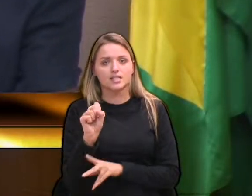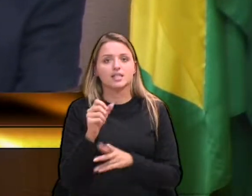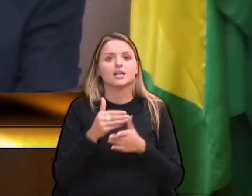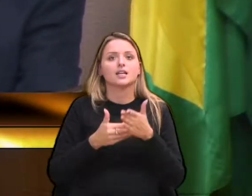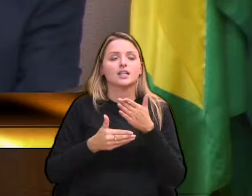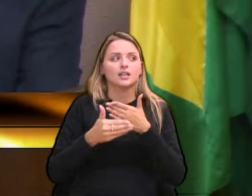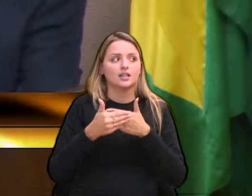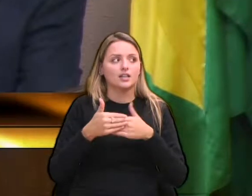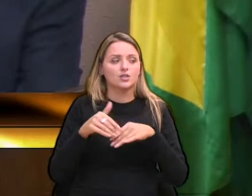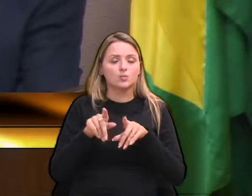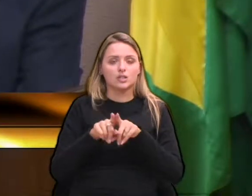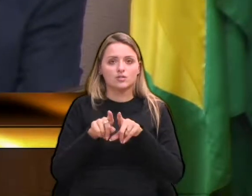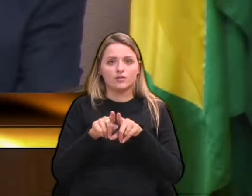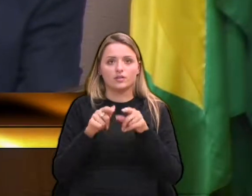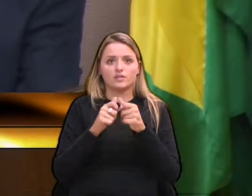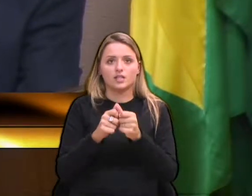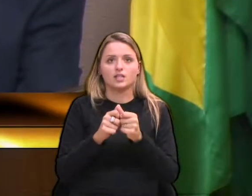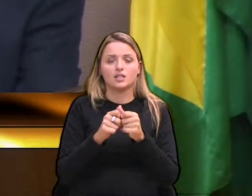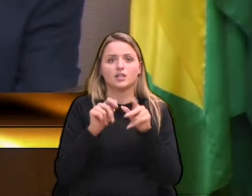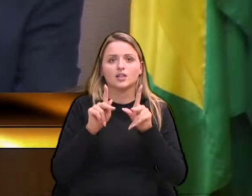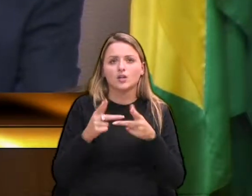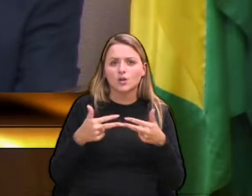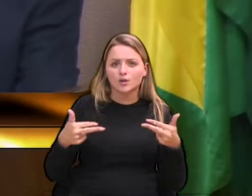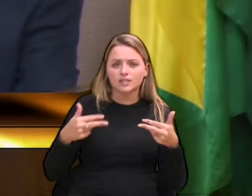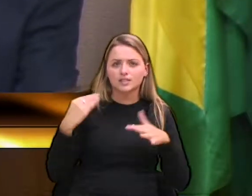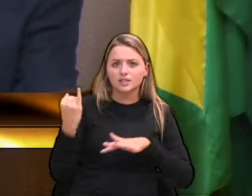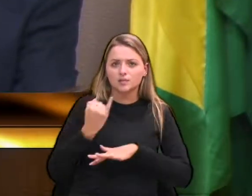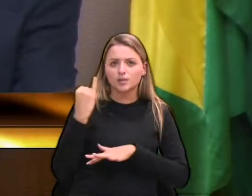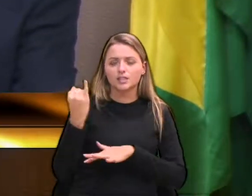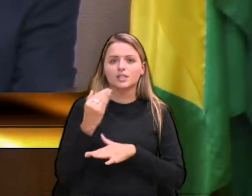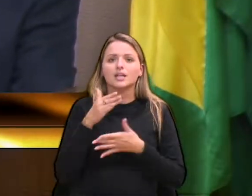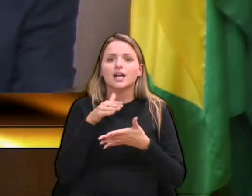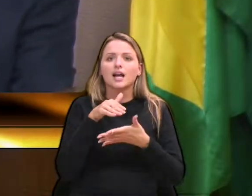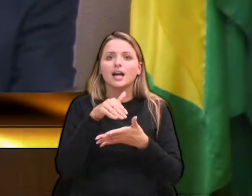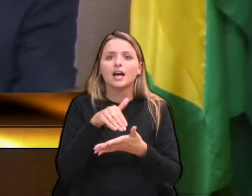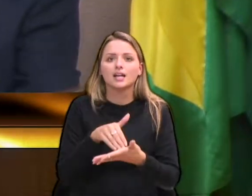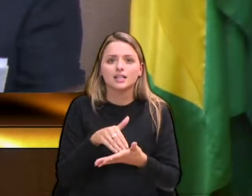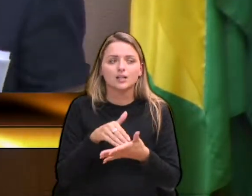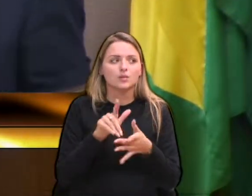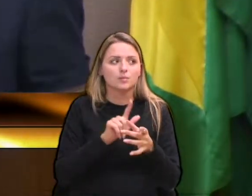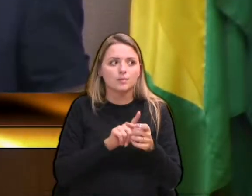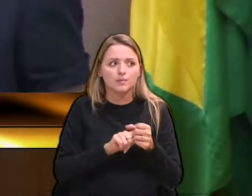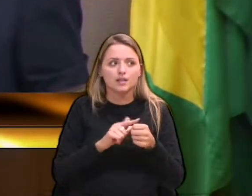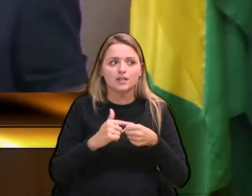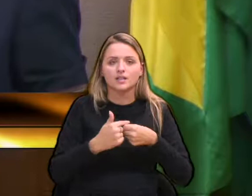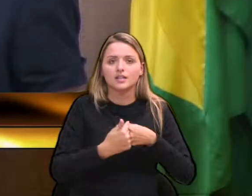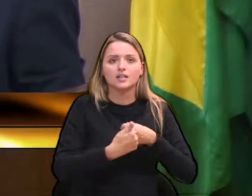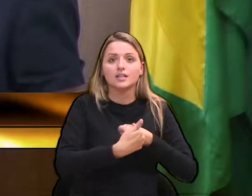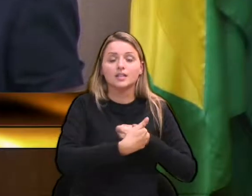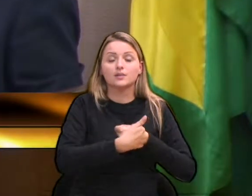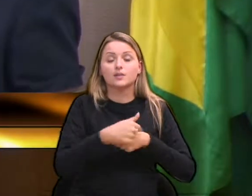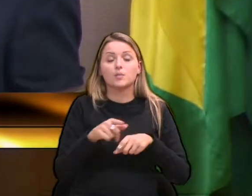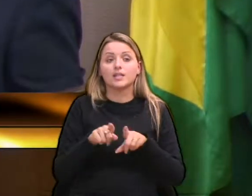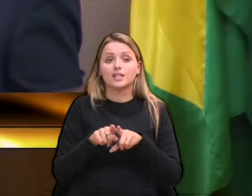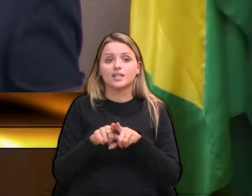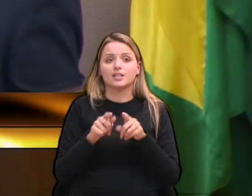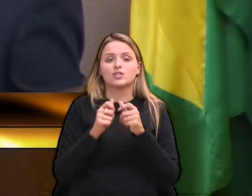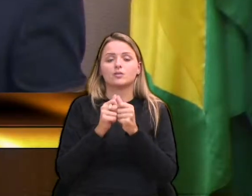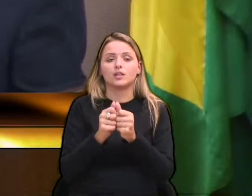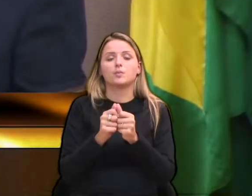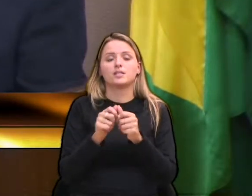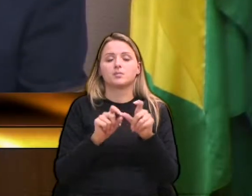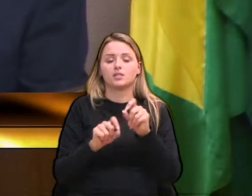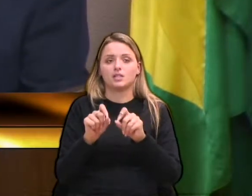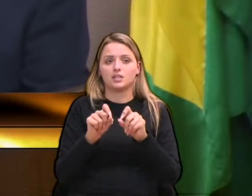rica, atrativa, empreendedora. Até o feeling é de uma cidade multicultural.